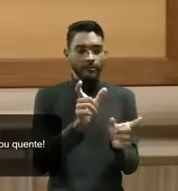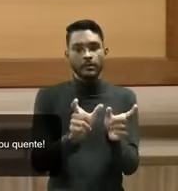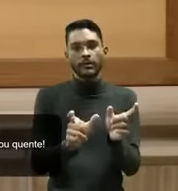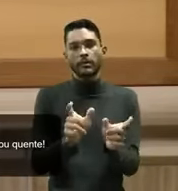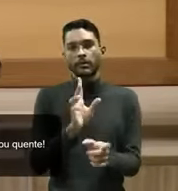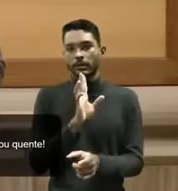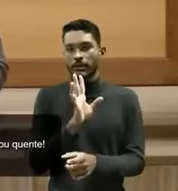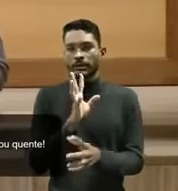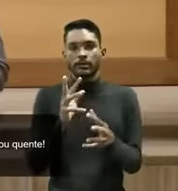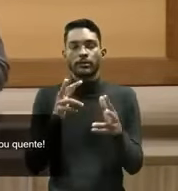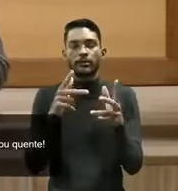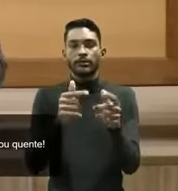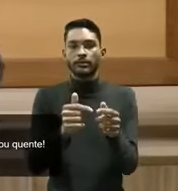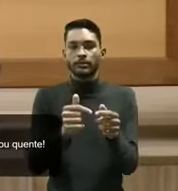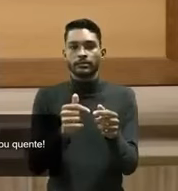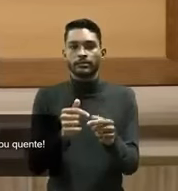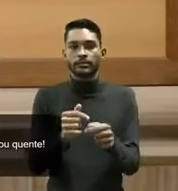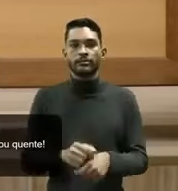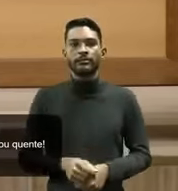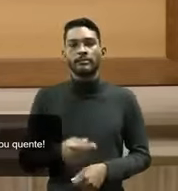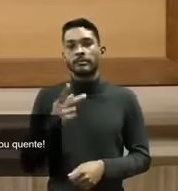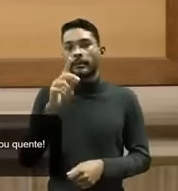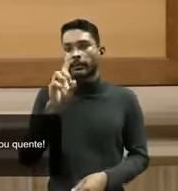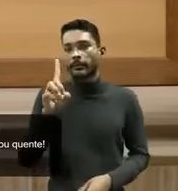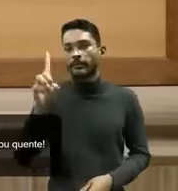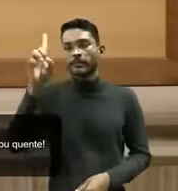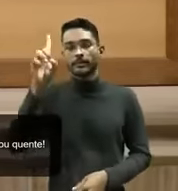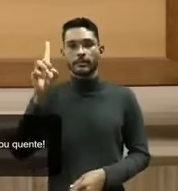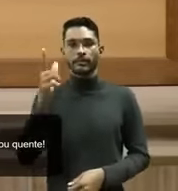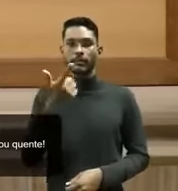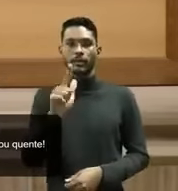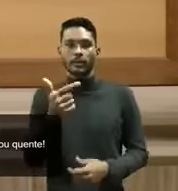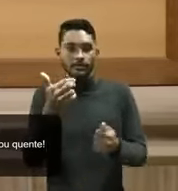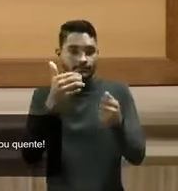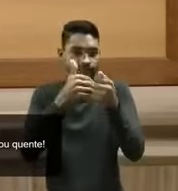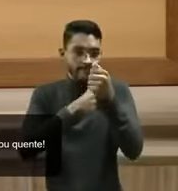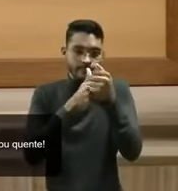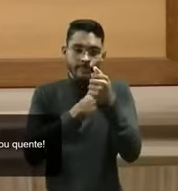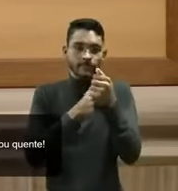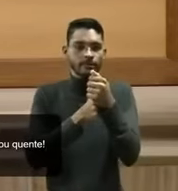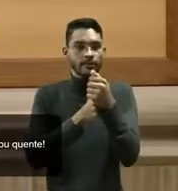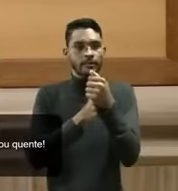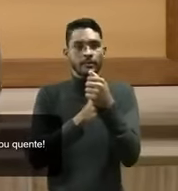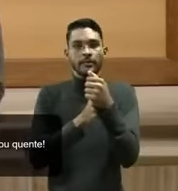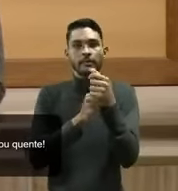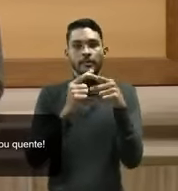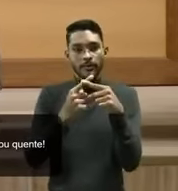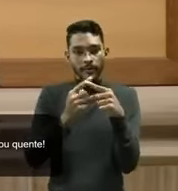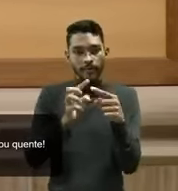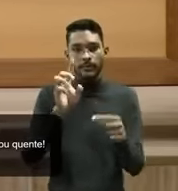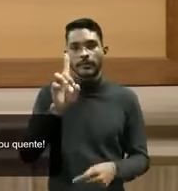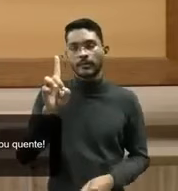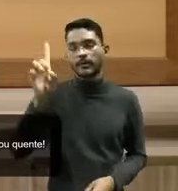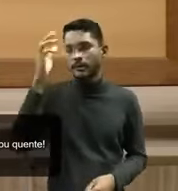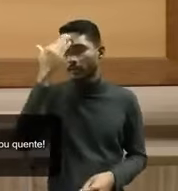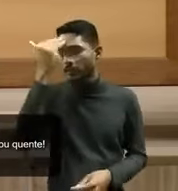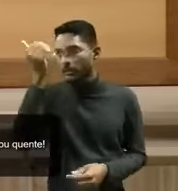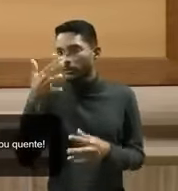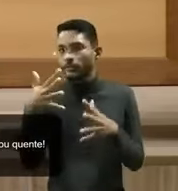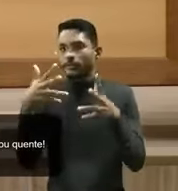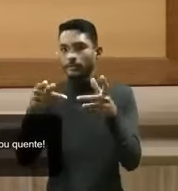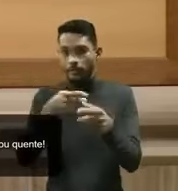não há eh oculto para ele ele sabe de tudo na igreja o pastor